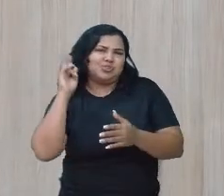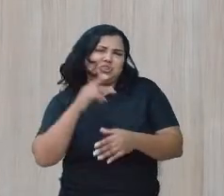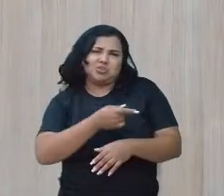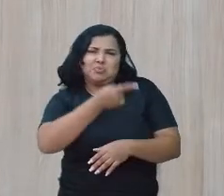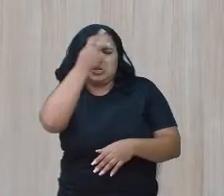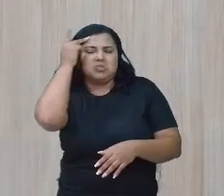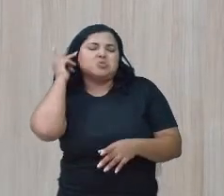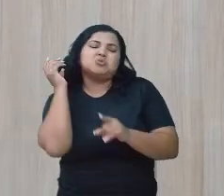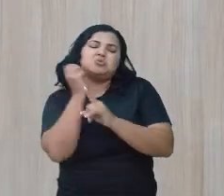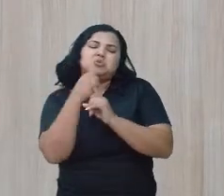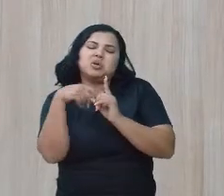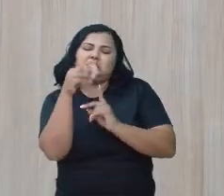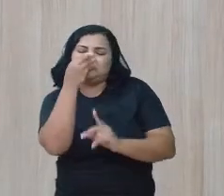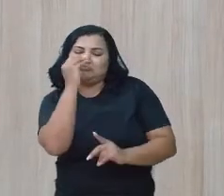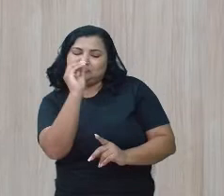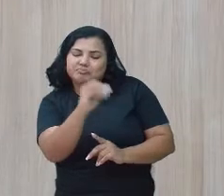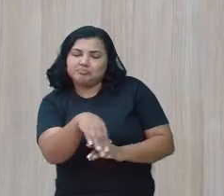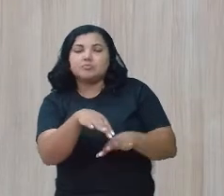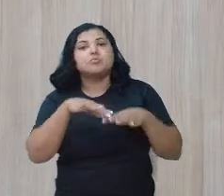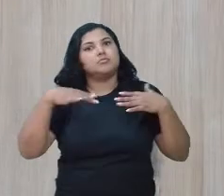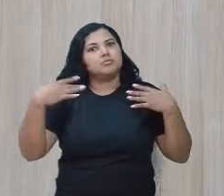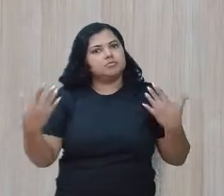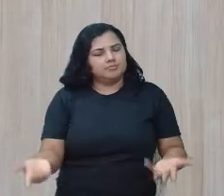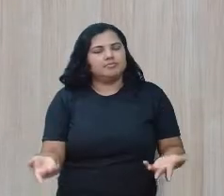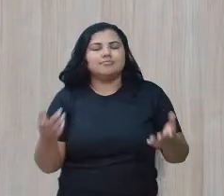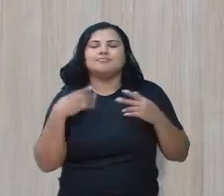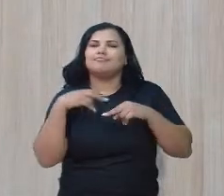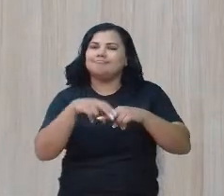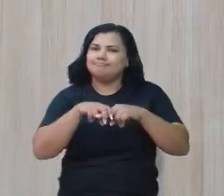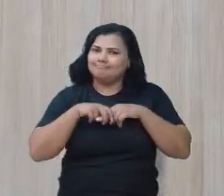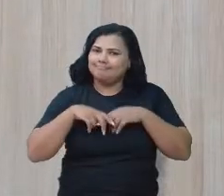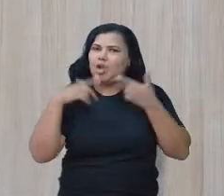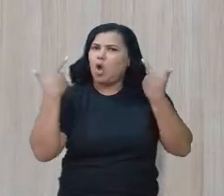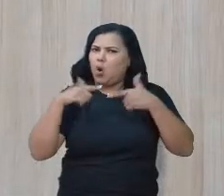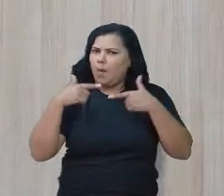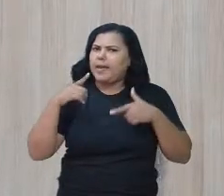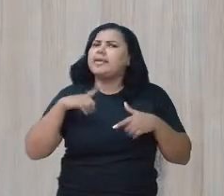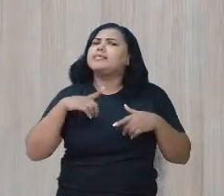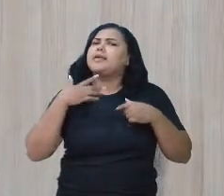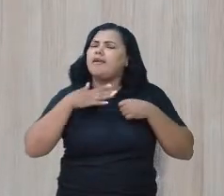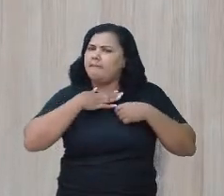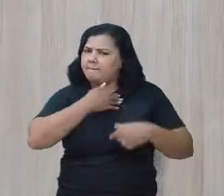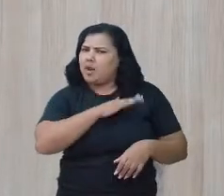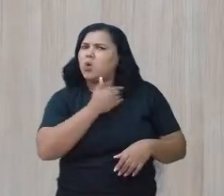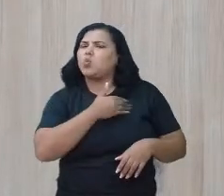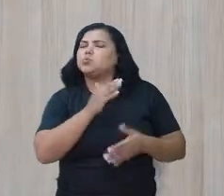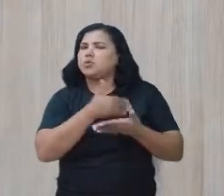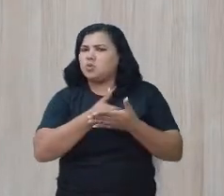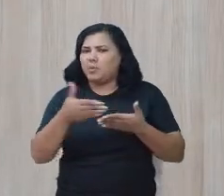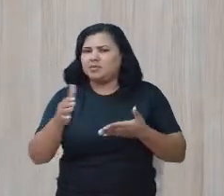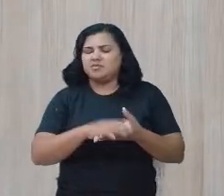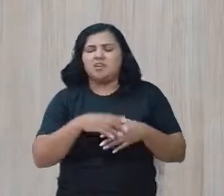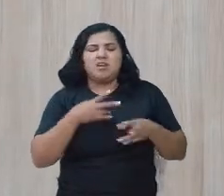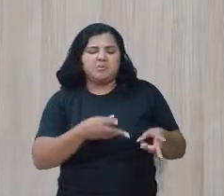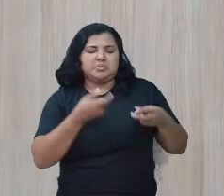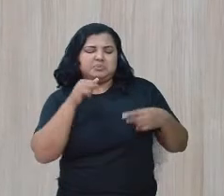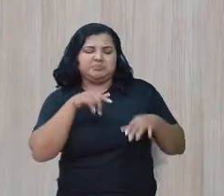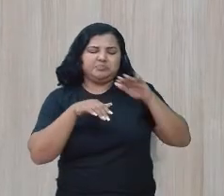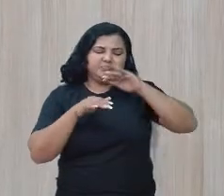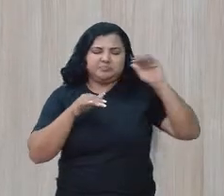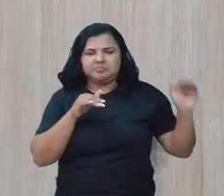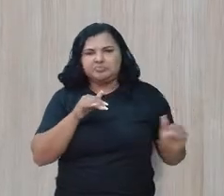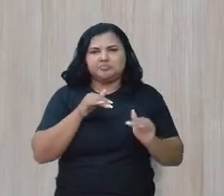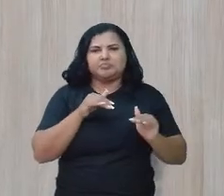importância social. E por conta disso, a comédia também sofreu muito preconceito. Ela era vista como um gênero